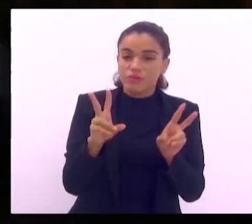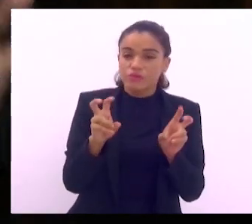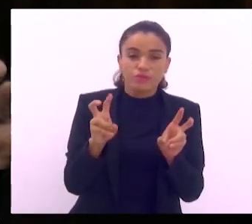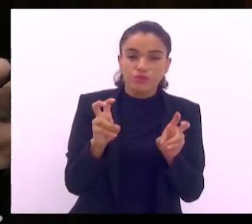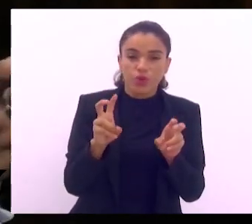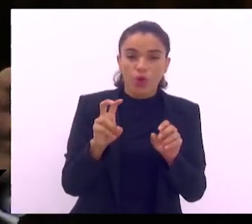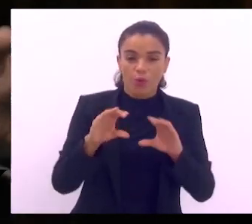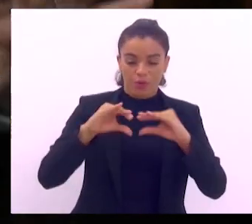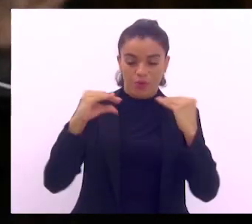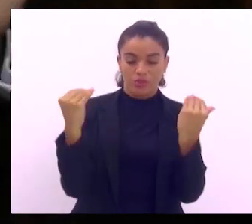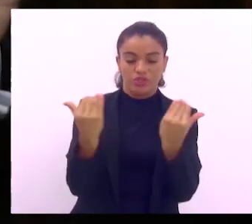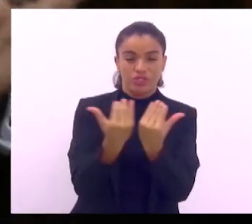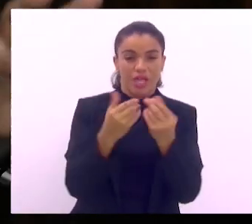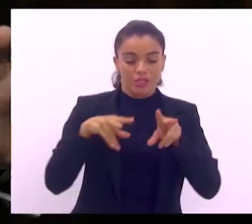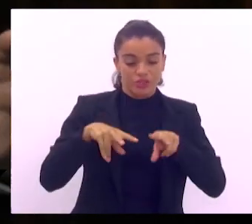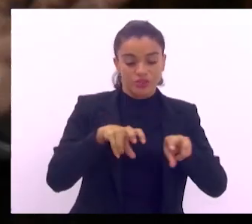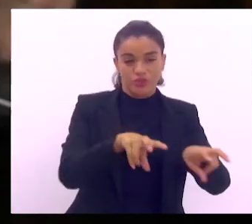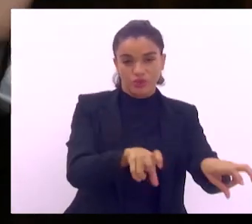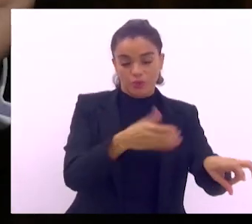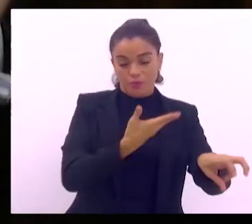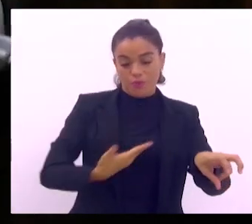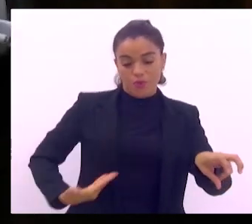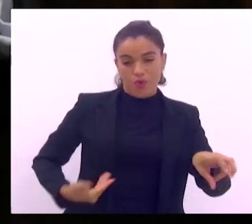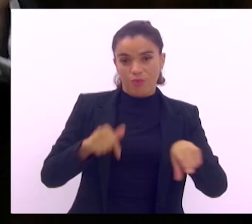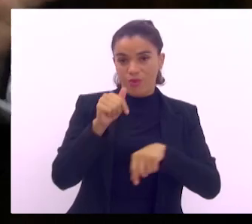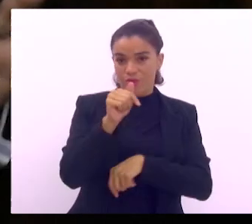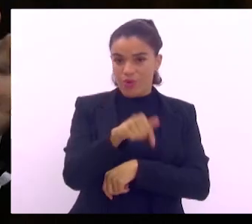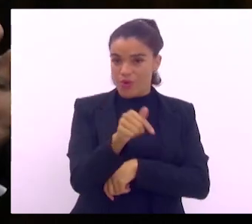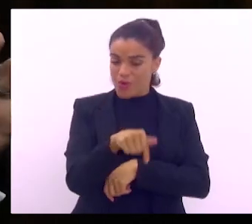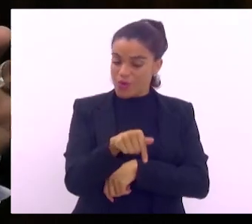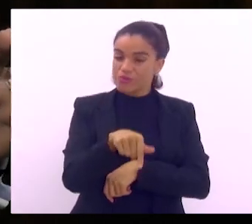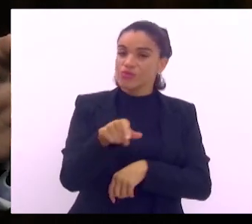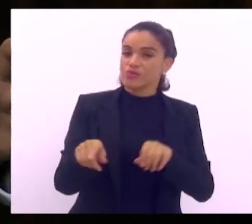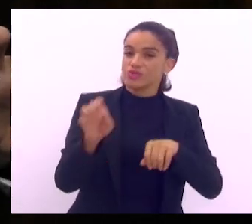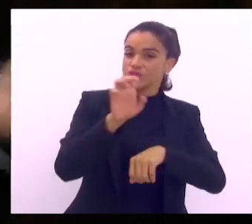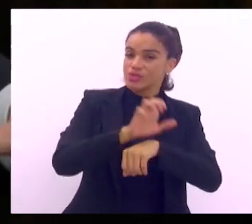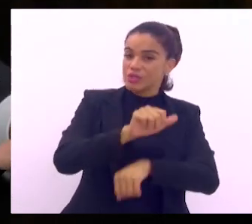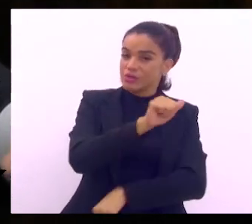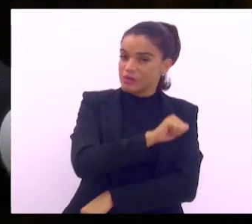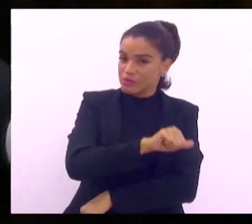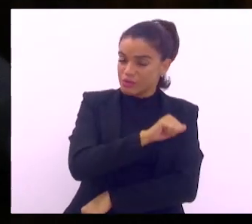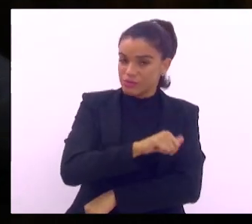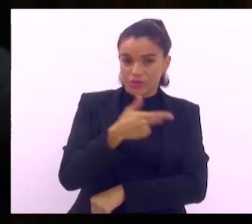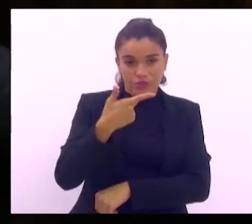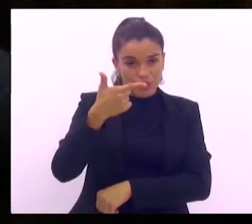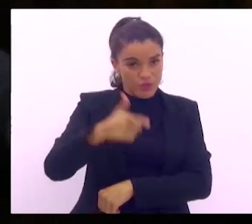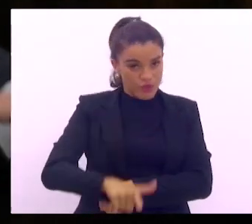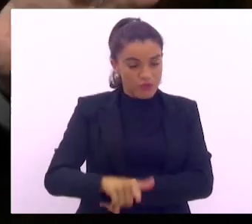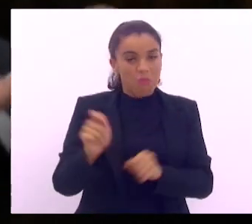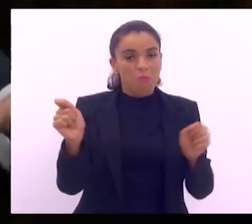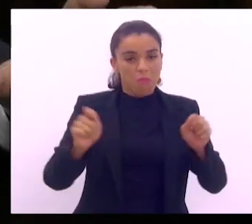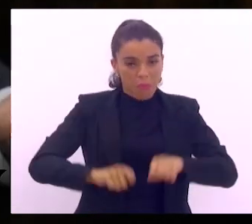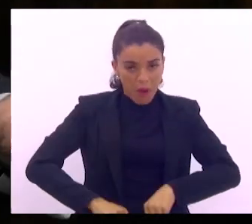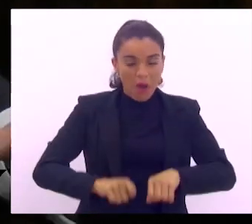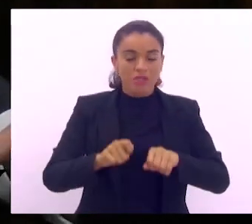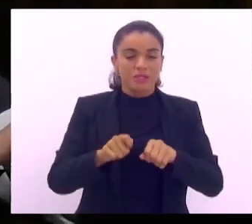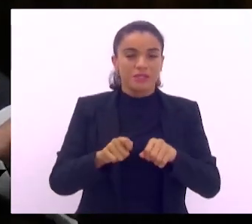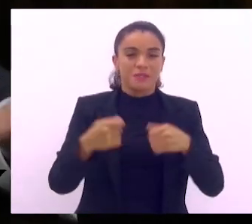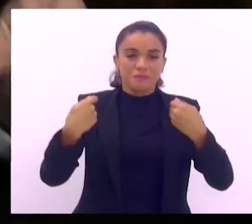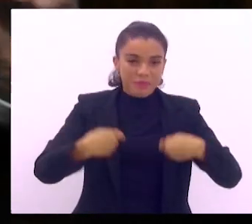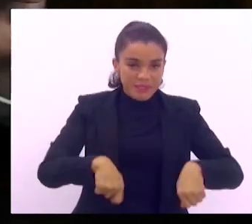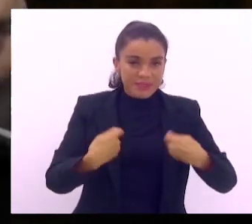de um estádio de atletismo, um estádio público, um estádio do estado do Rio de Janeiro, que, repito, pode receber e deve